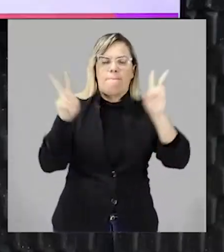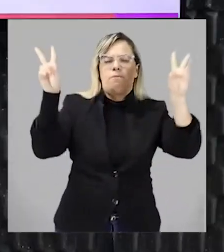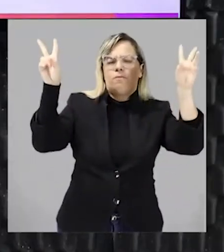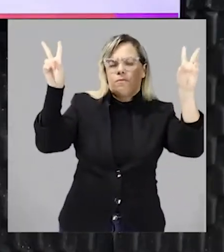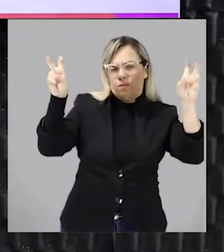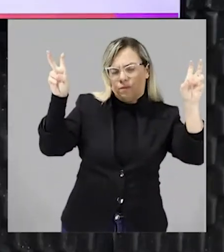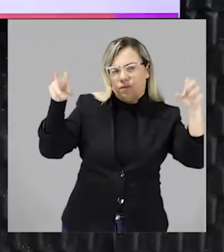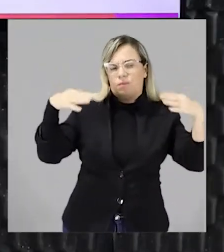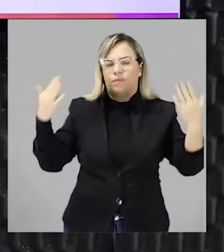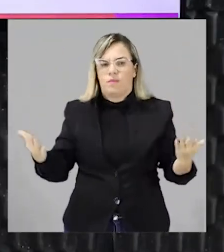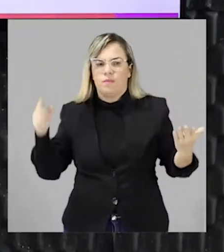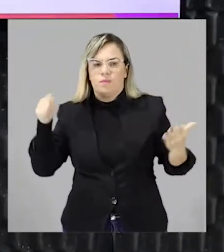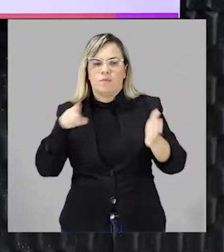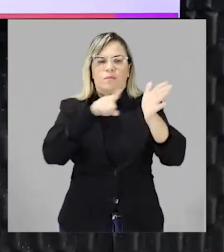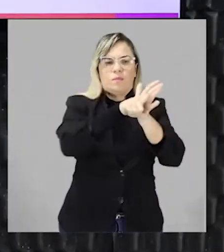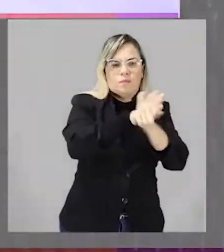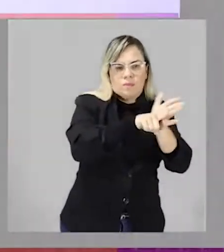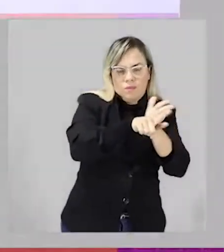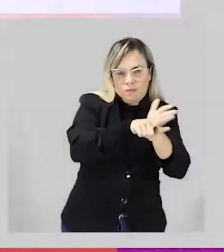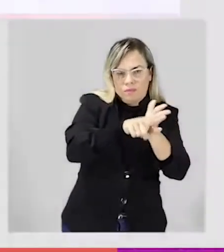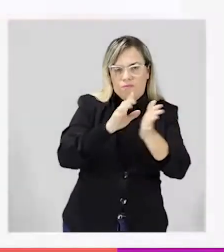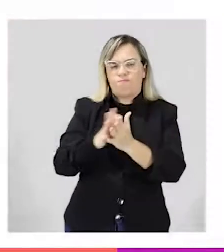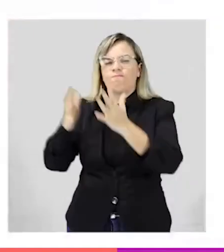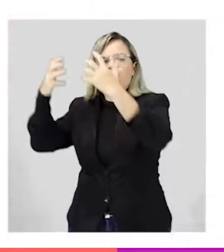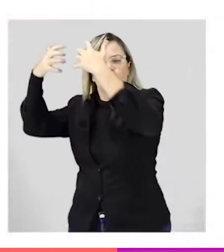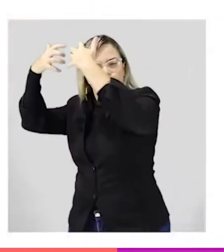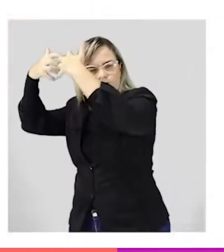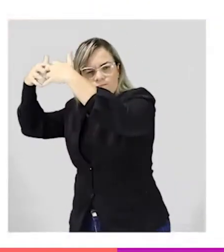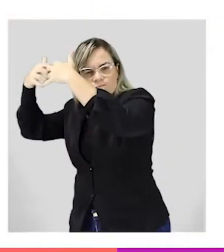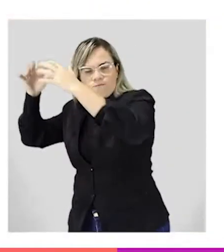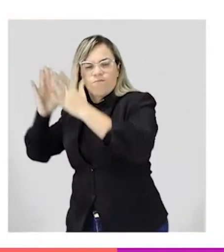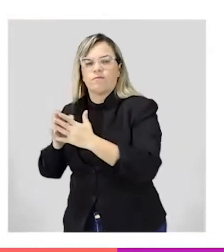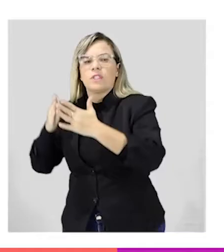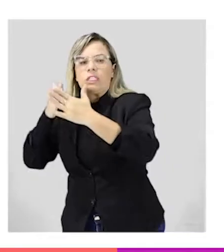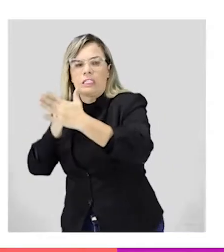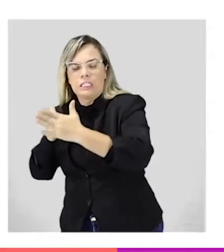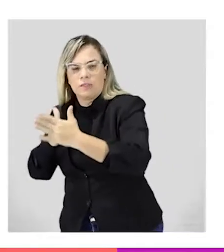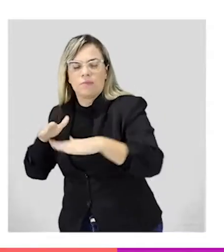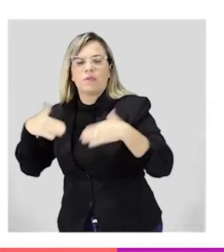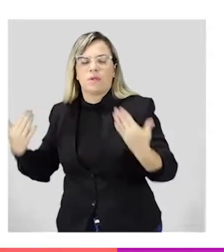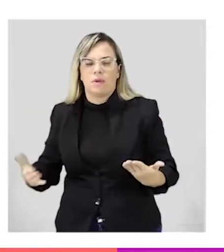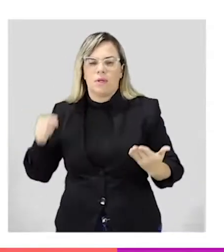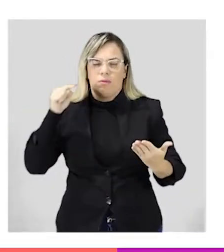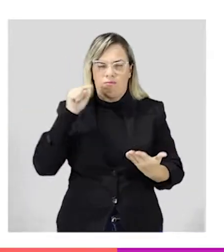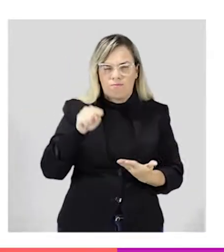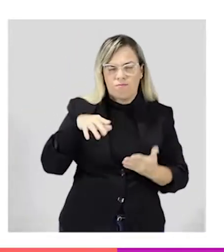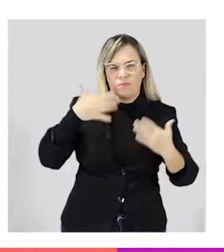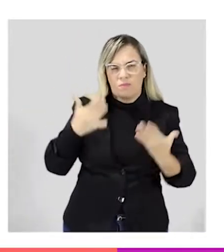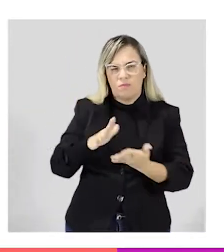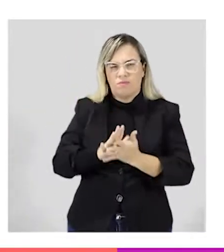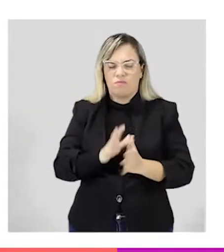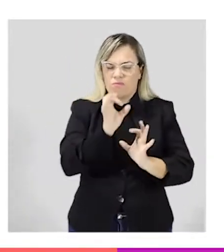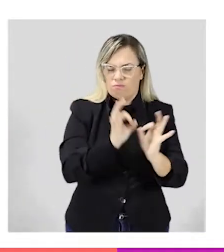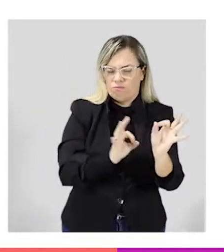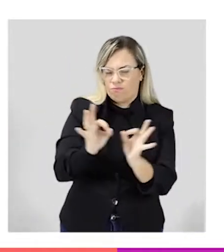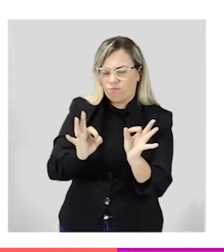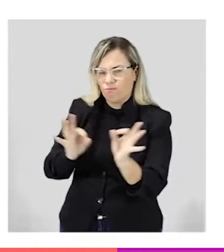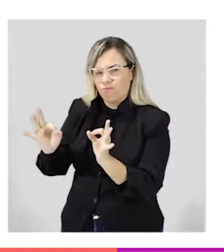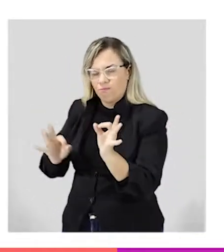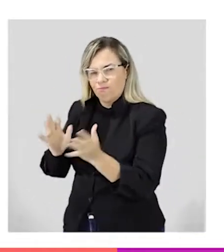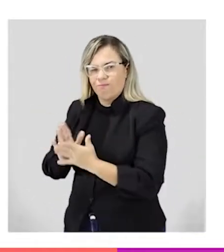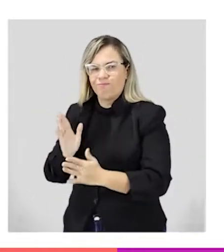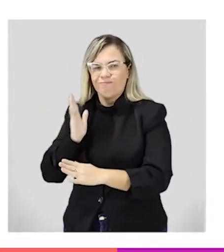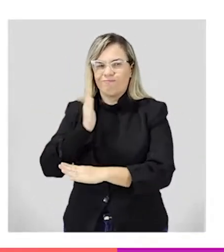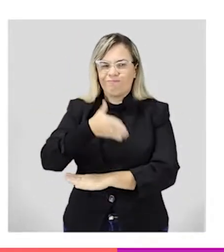importante? Pesquisar, refletir e delimitar. Então você aí que está se preparando para participar